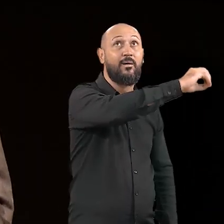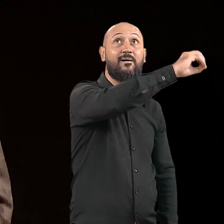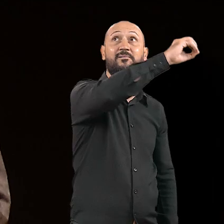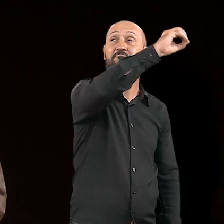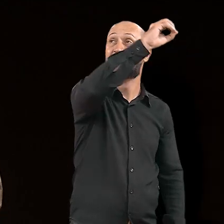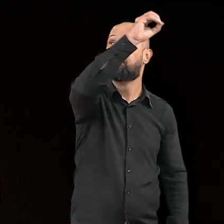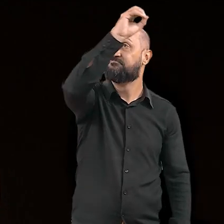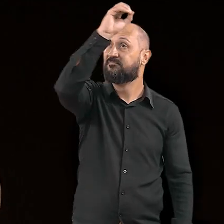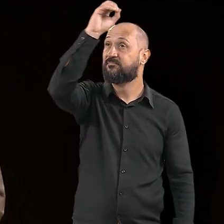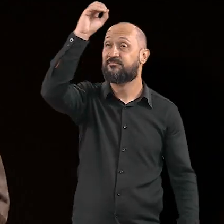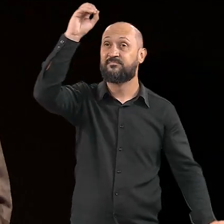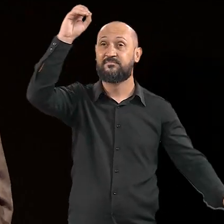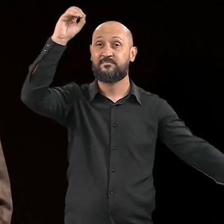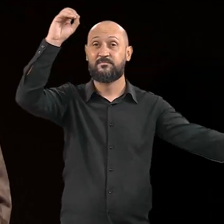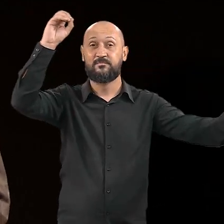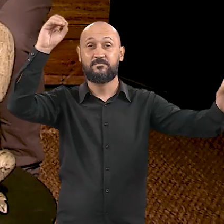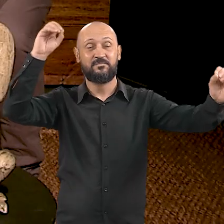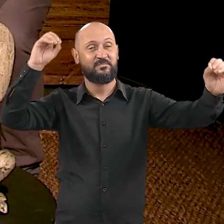a lua